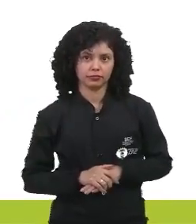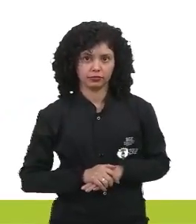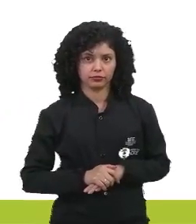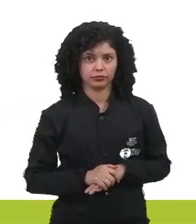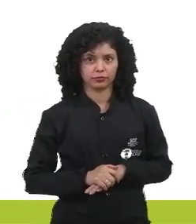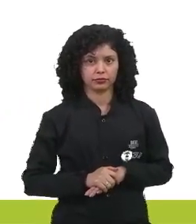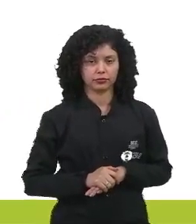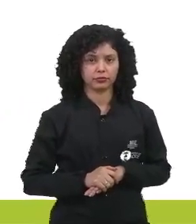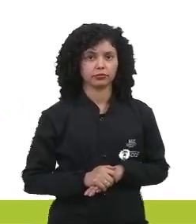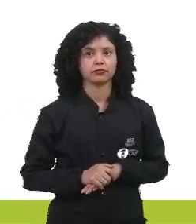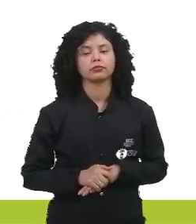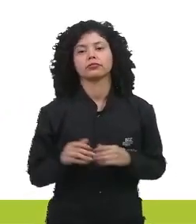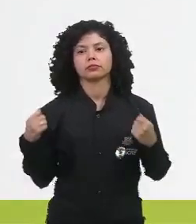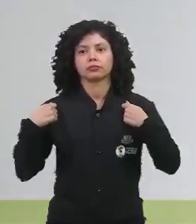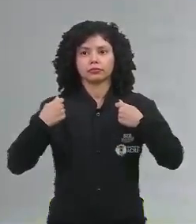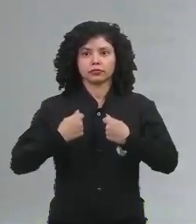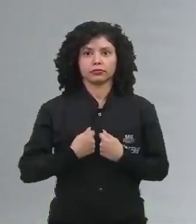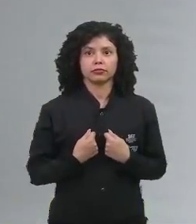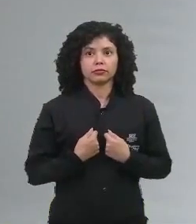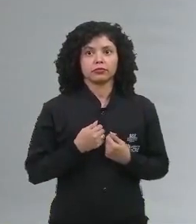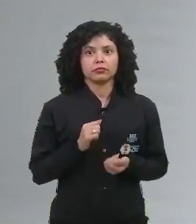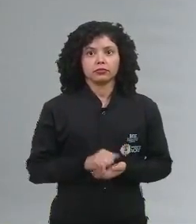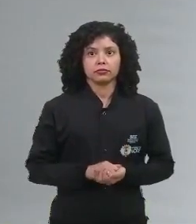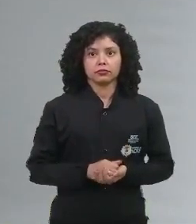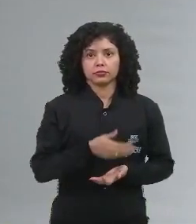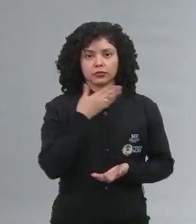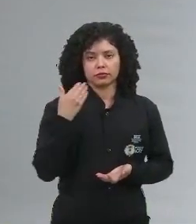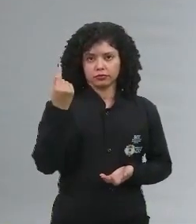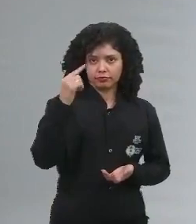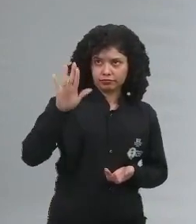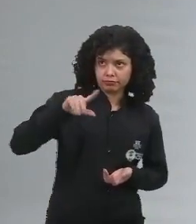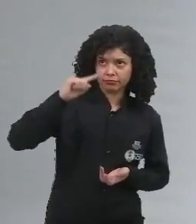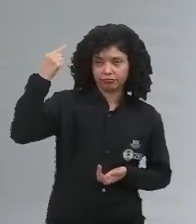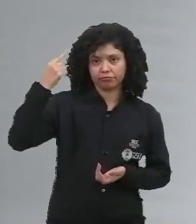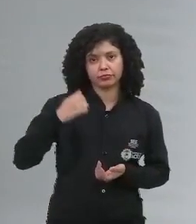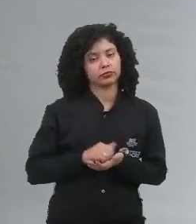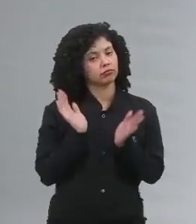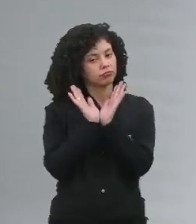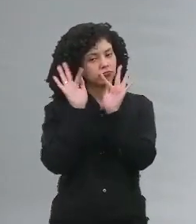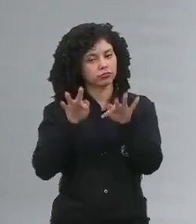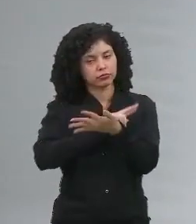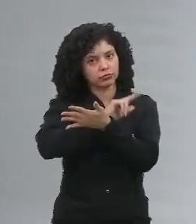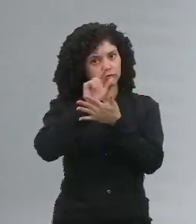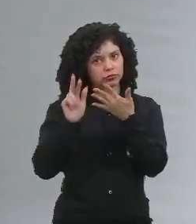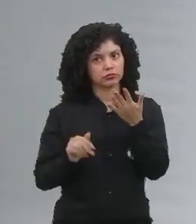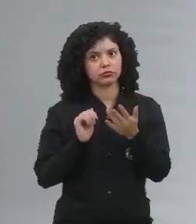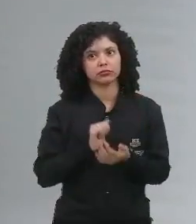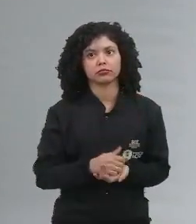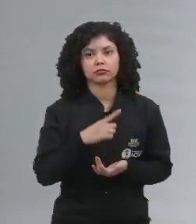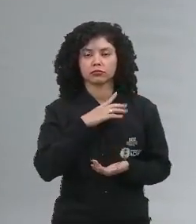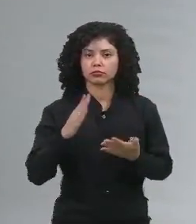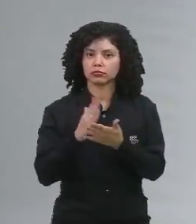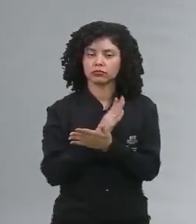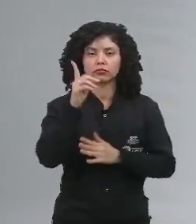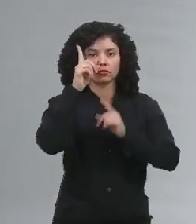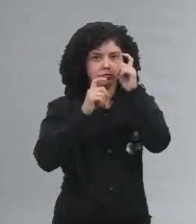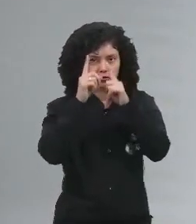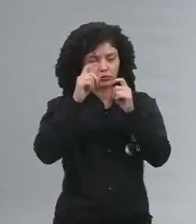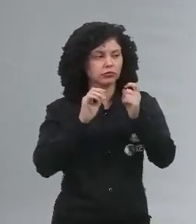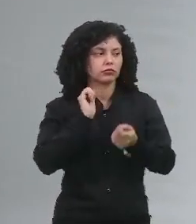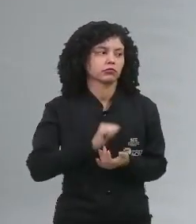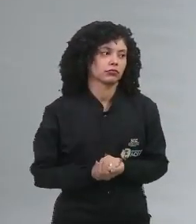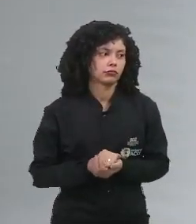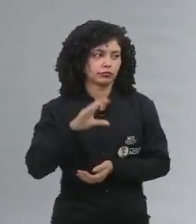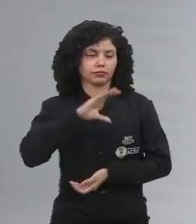morreu. Vestiu o paletó de madeira, partiu dessa para melhor, enfim. Então, nós temos aqui algumas expressões que para